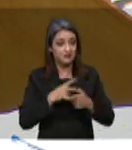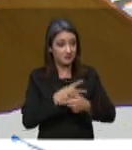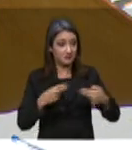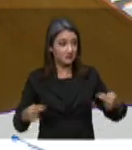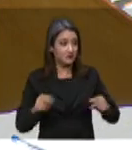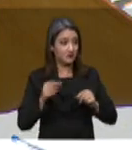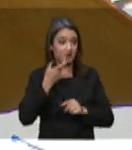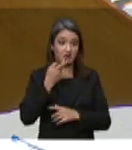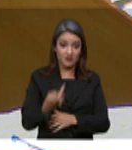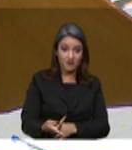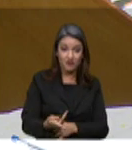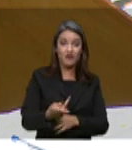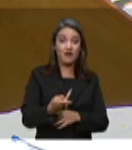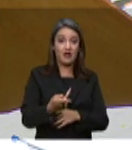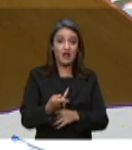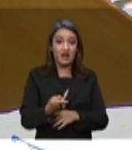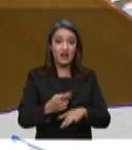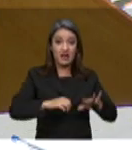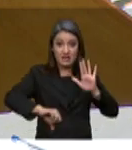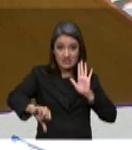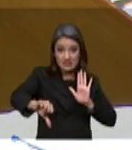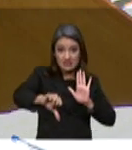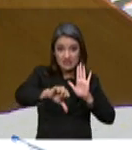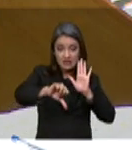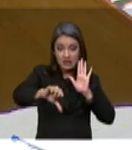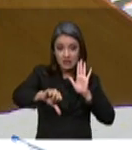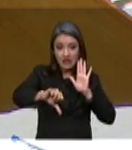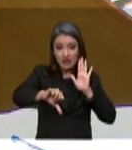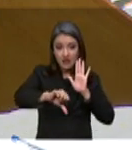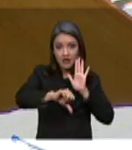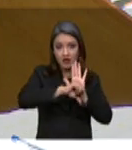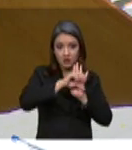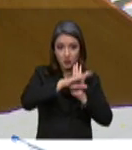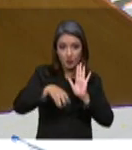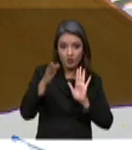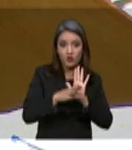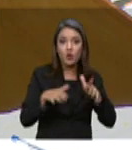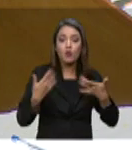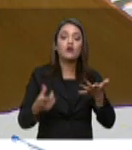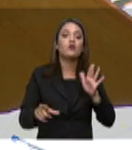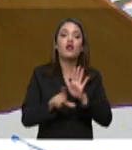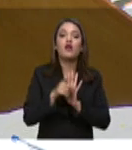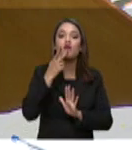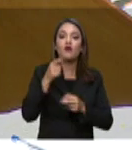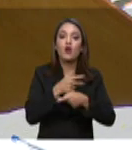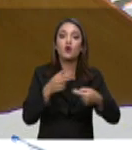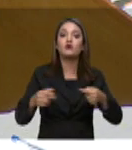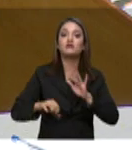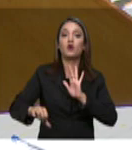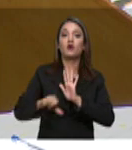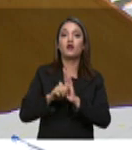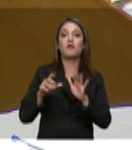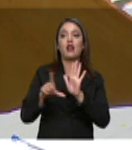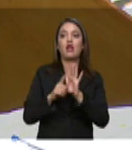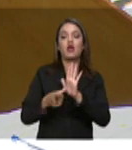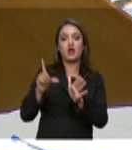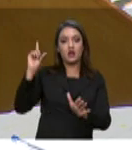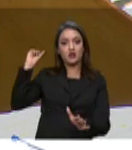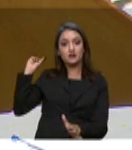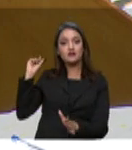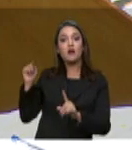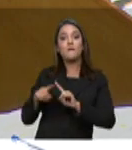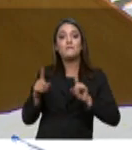só que se falar em abolitio criminis quando a nova lei exclui do âmbito de proteção do Direito Penal fato considerado como crime pela lei anterior